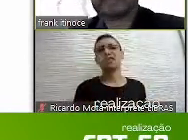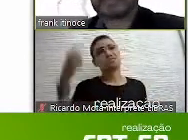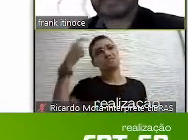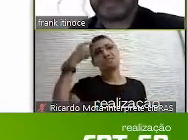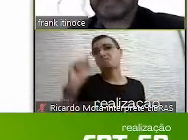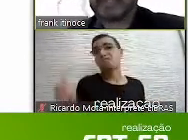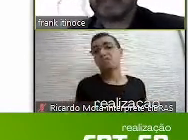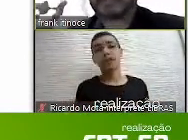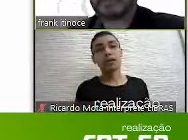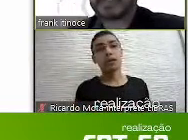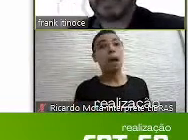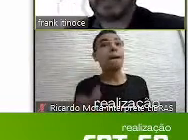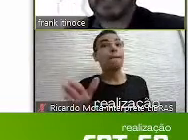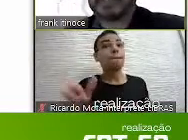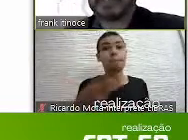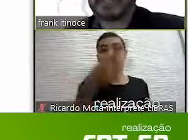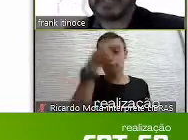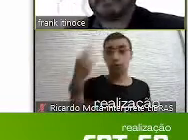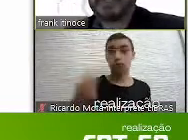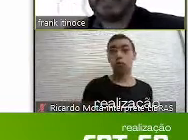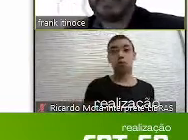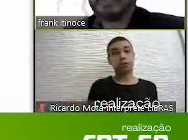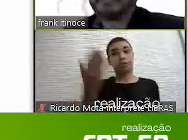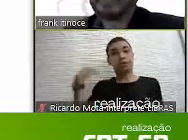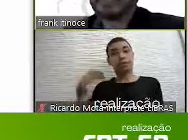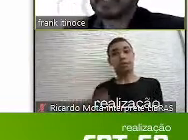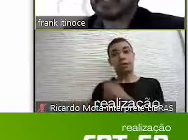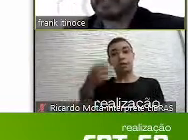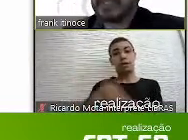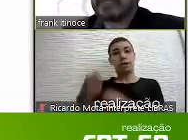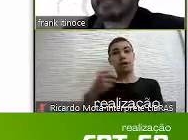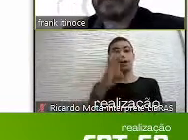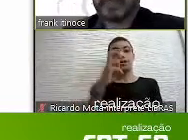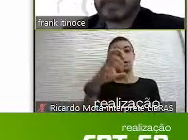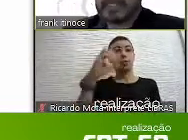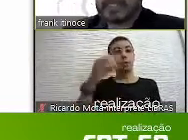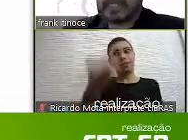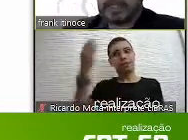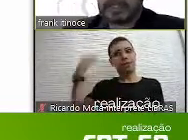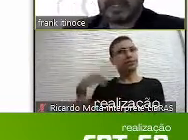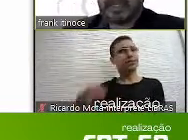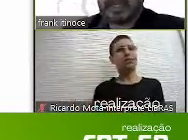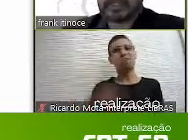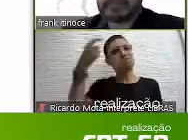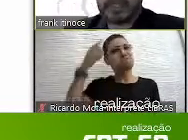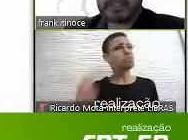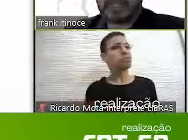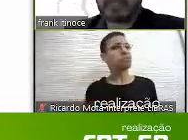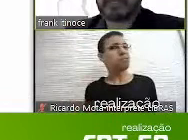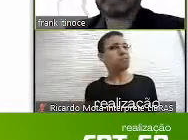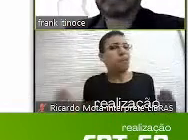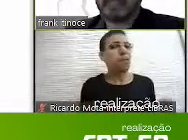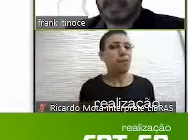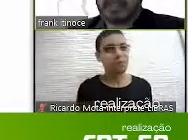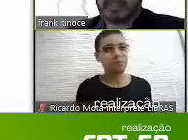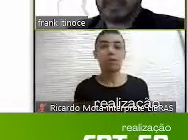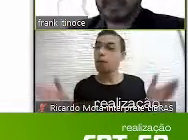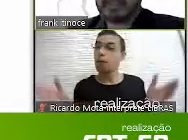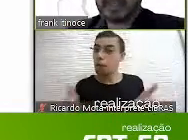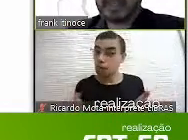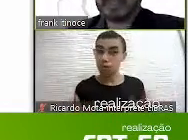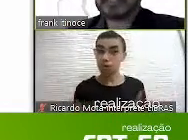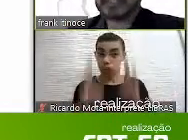atrás também não tem como saber qual seria a proteção de hoje. Então, o que a gente pede? Quando o prédio é existente, a gente pede para ele